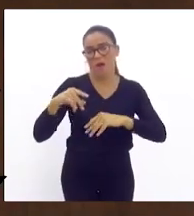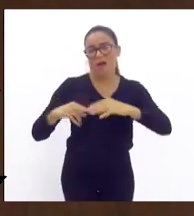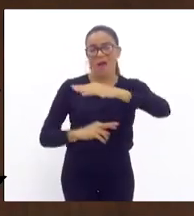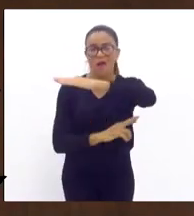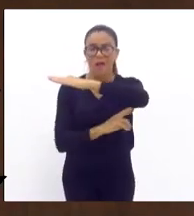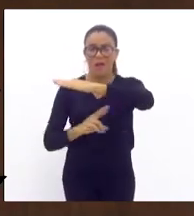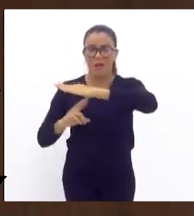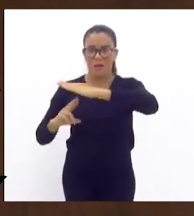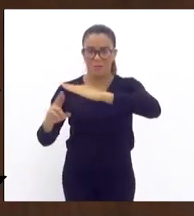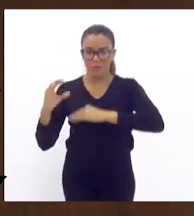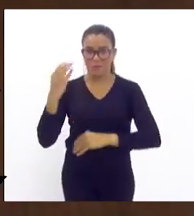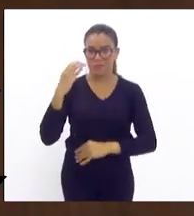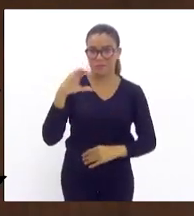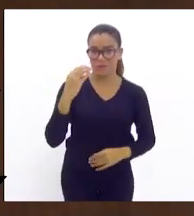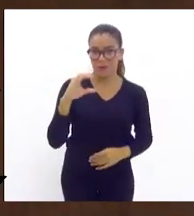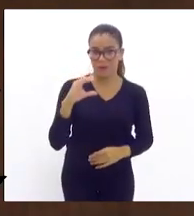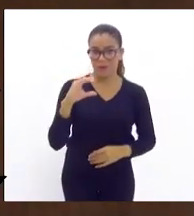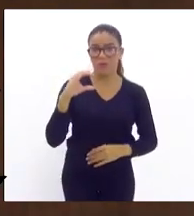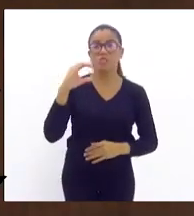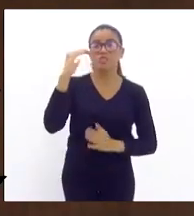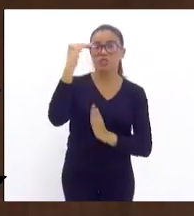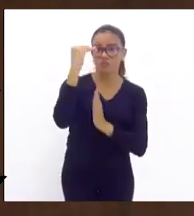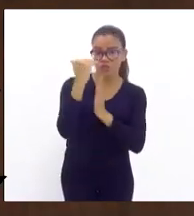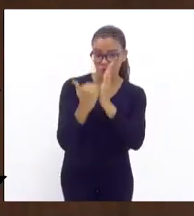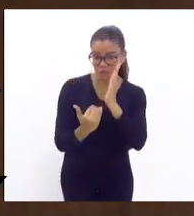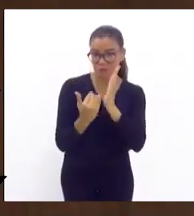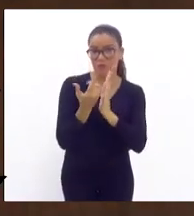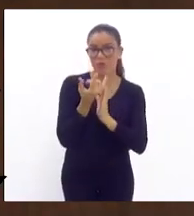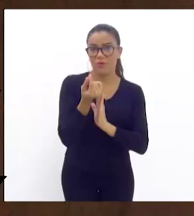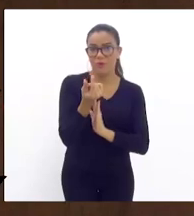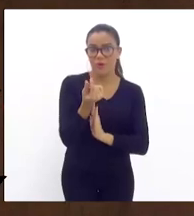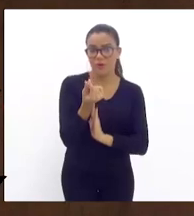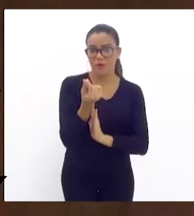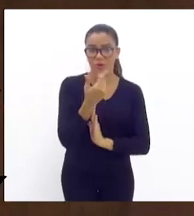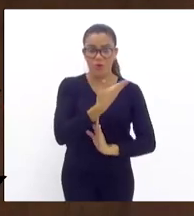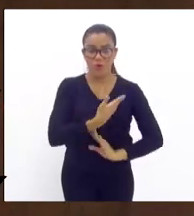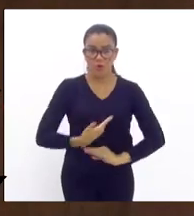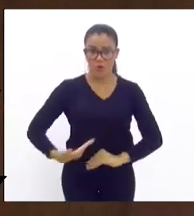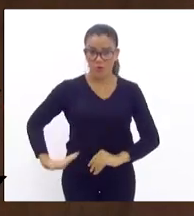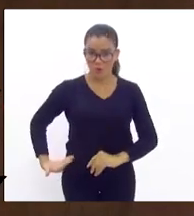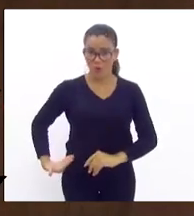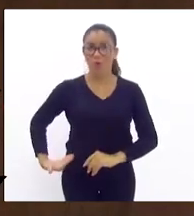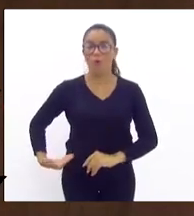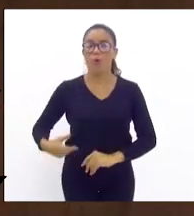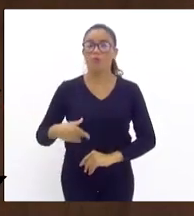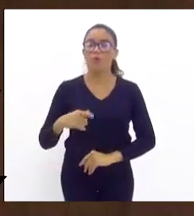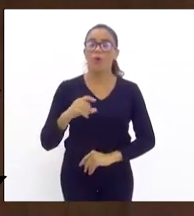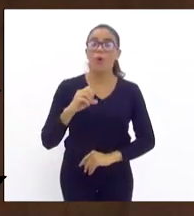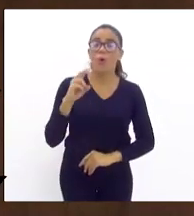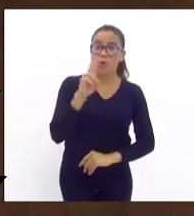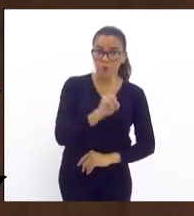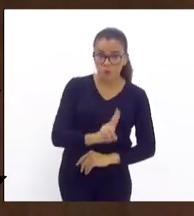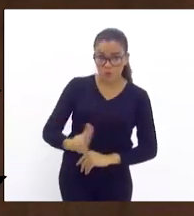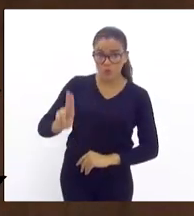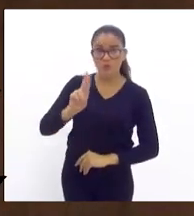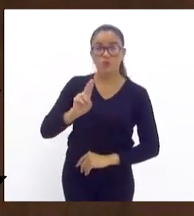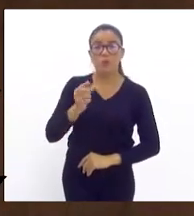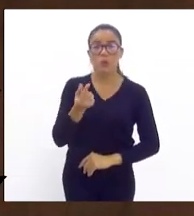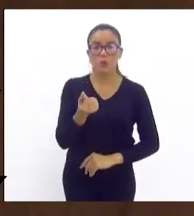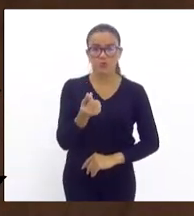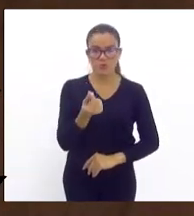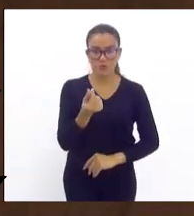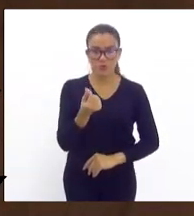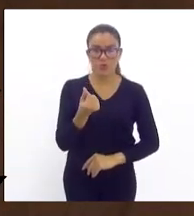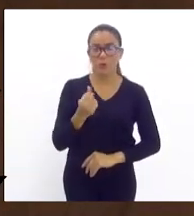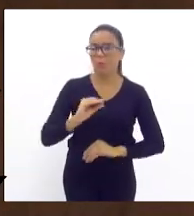tarifa. Porém, não pode baixar a tarifa, o governo recebeu uma outorga, utilizou esse dinheiro para um